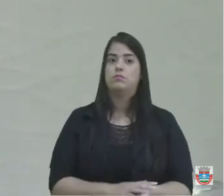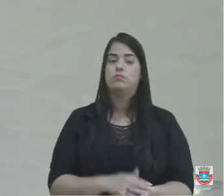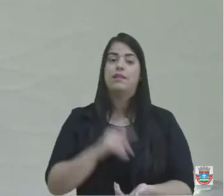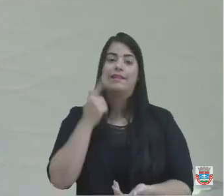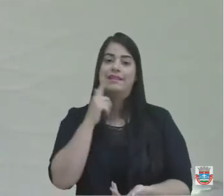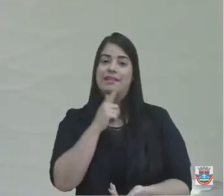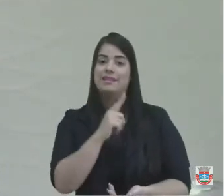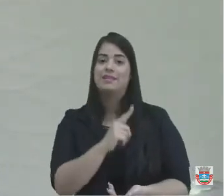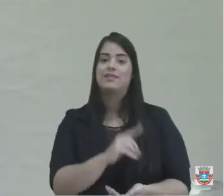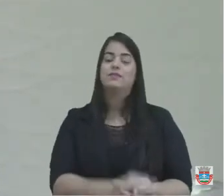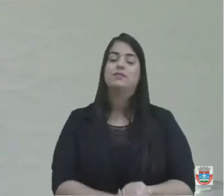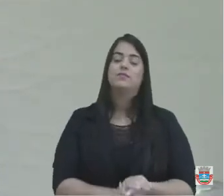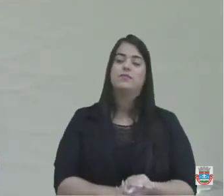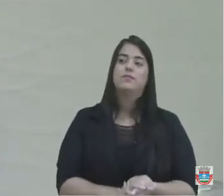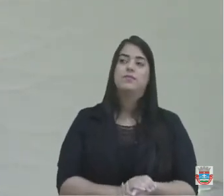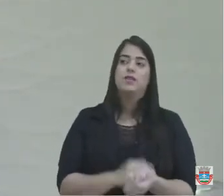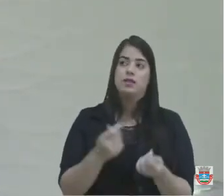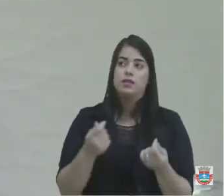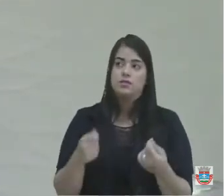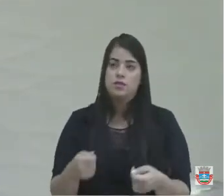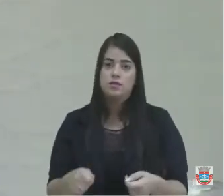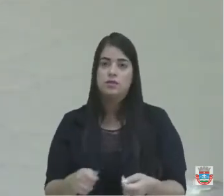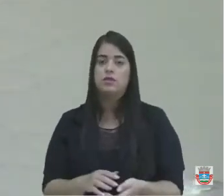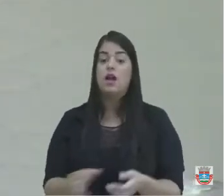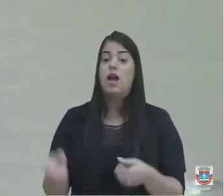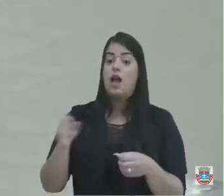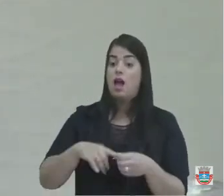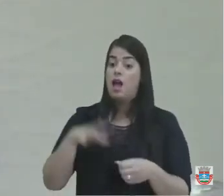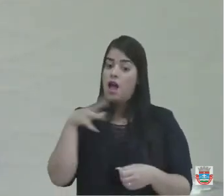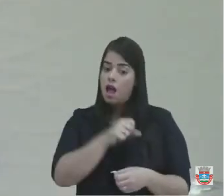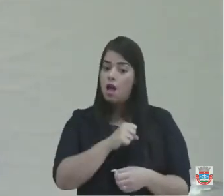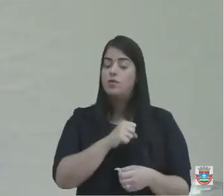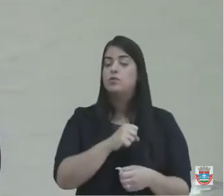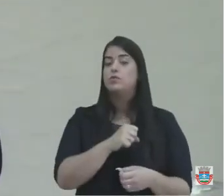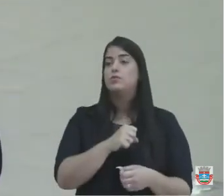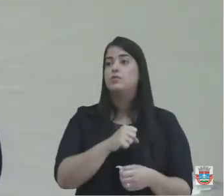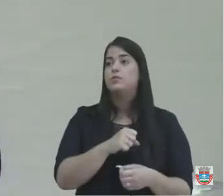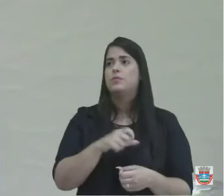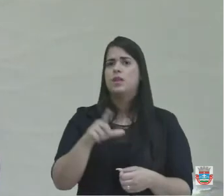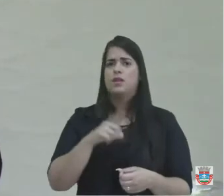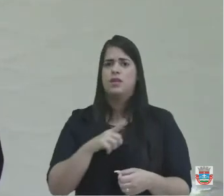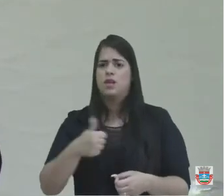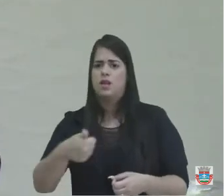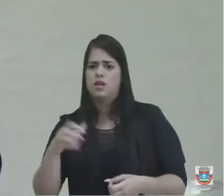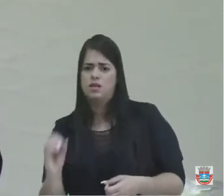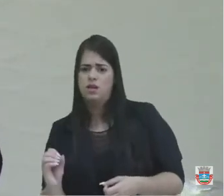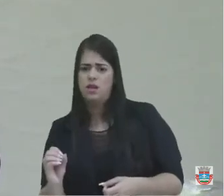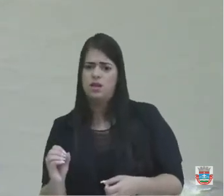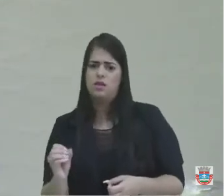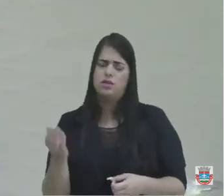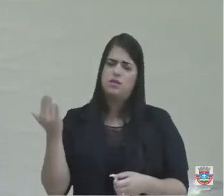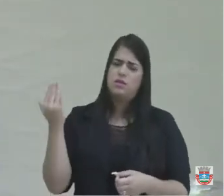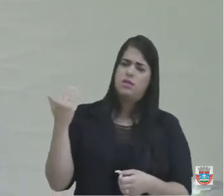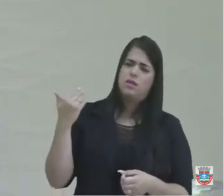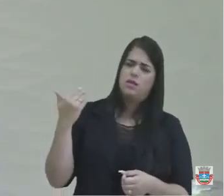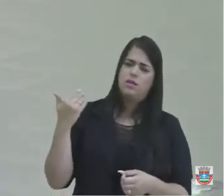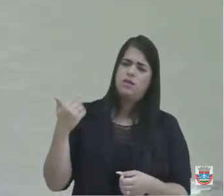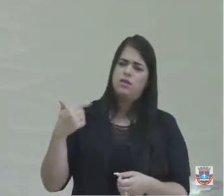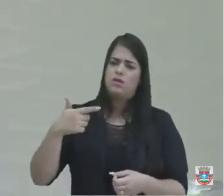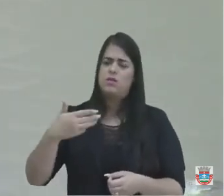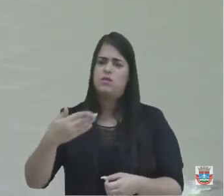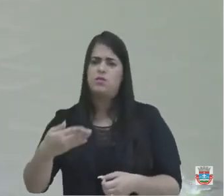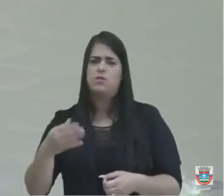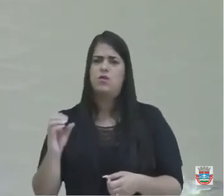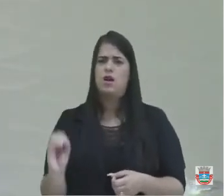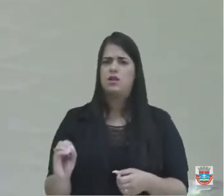então espere também que volte o mais rápido possível e como e se tem desde que era 40 caiu 75